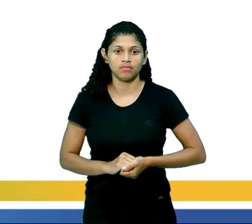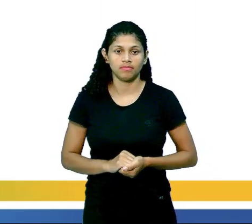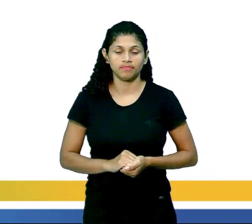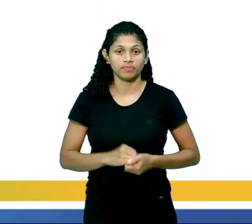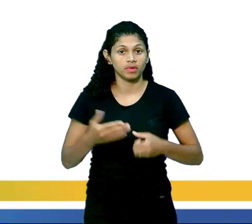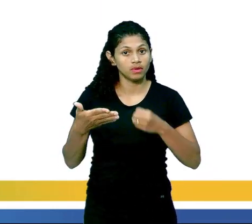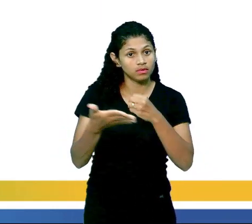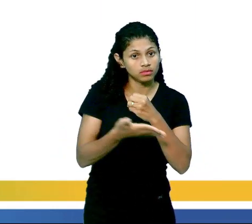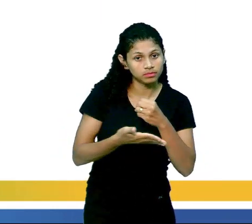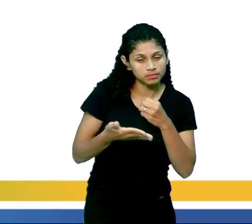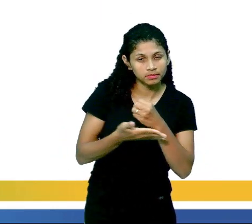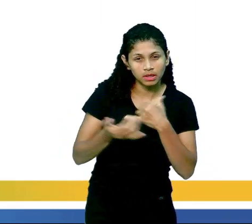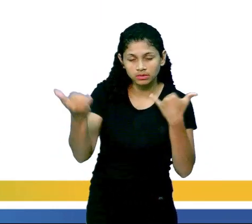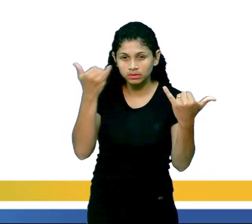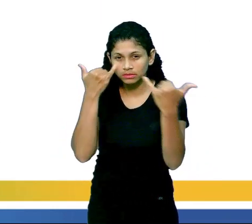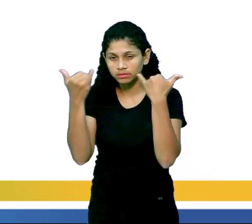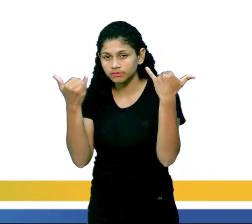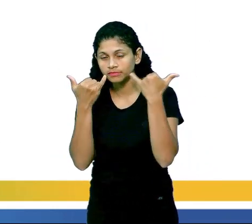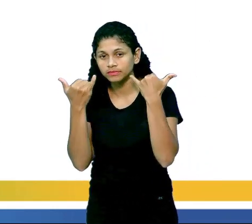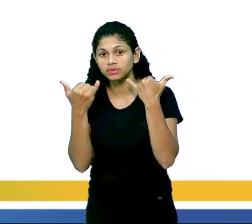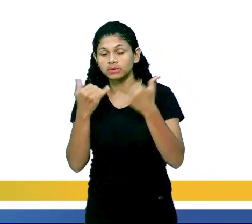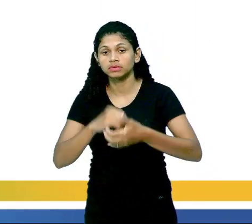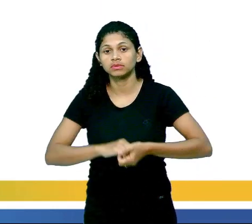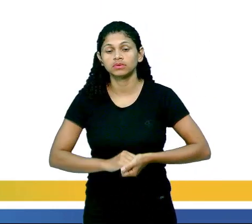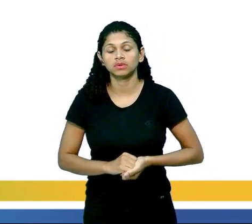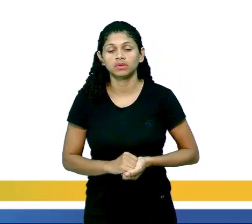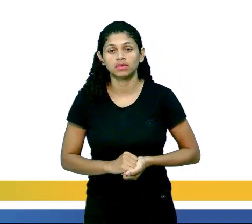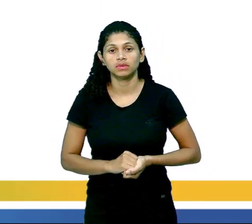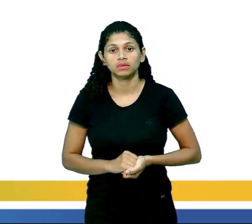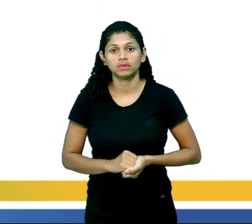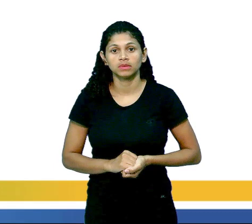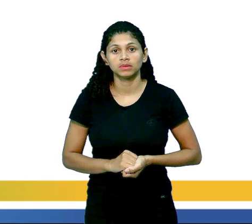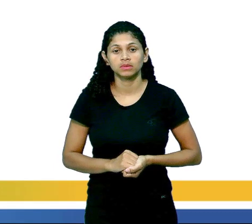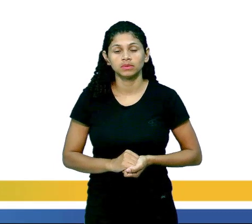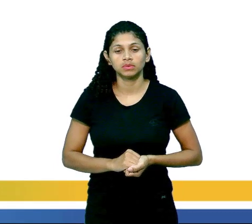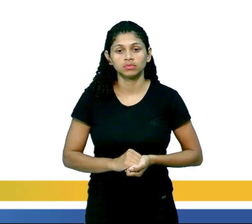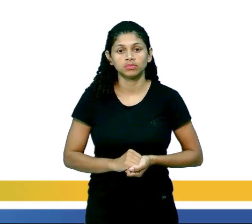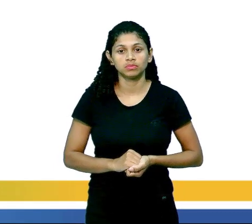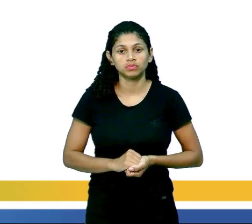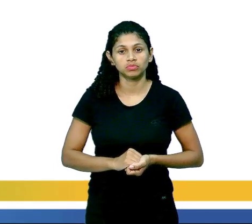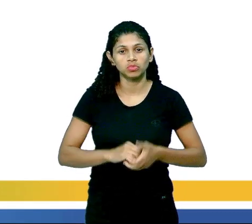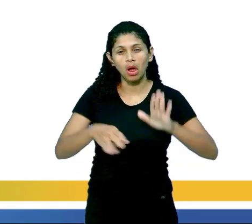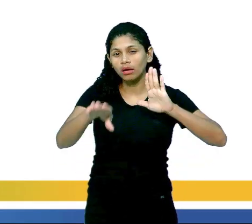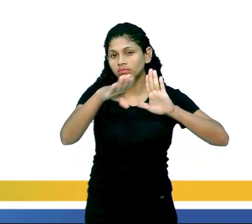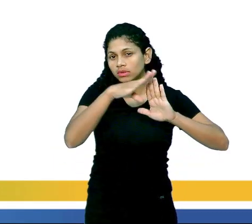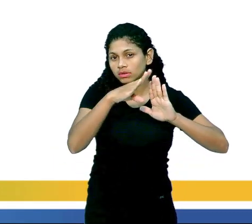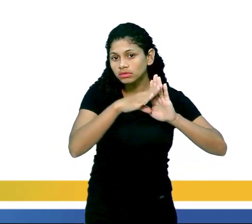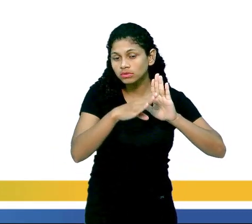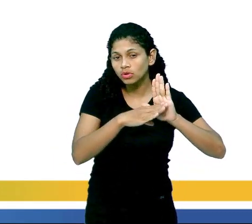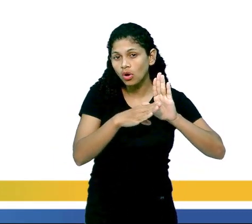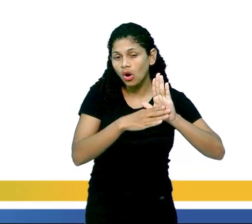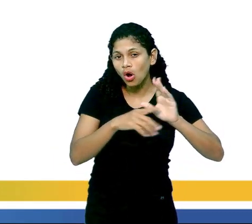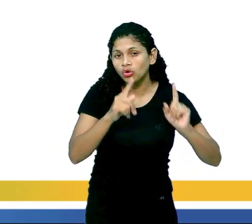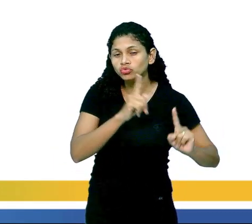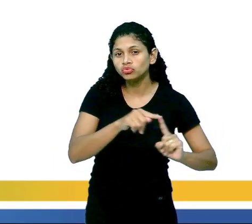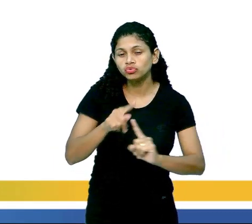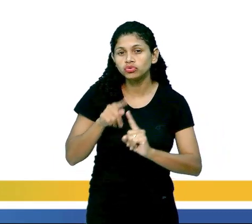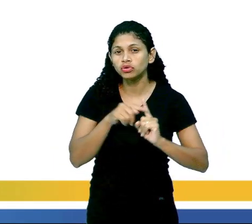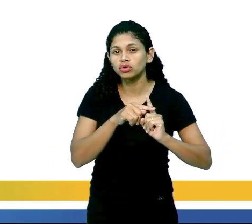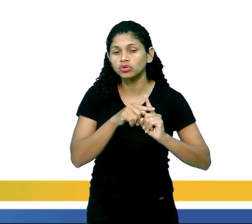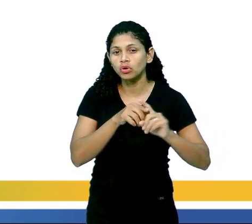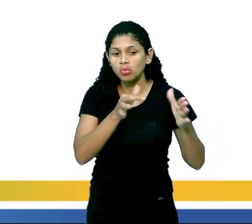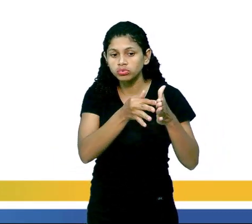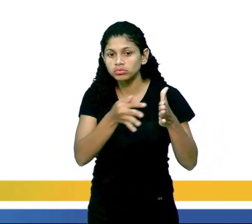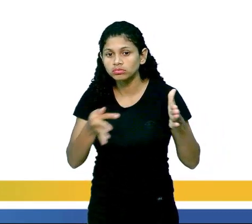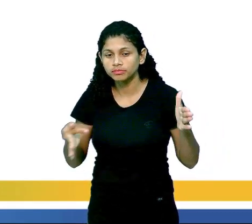Com base nessas informações, a classificação do tipo de função que está